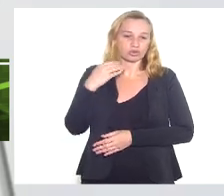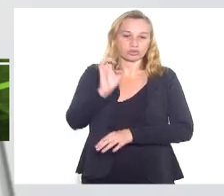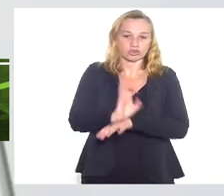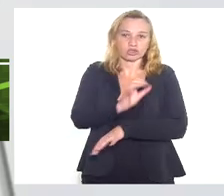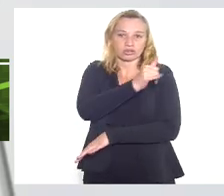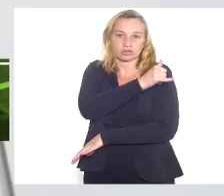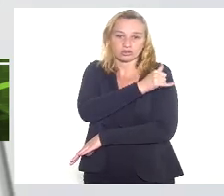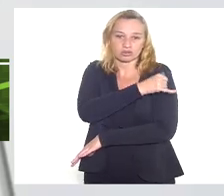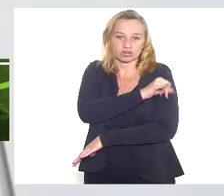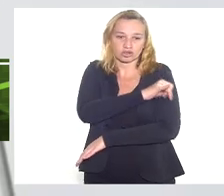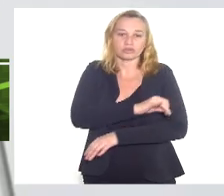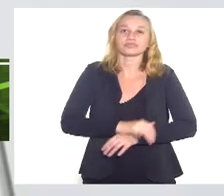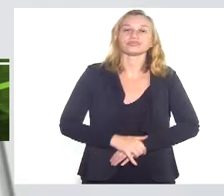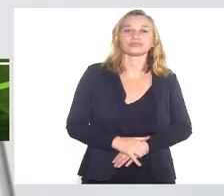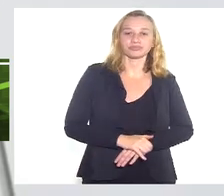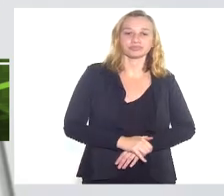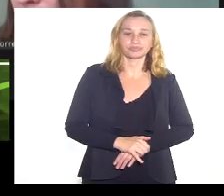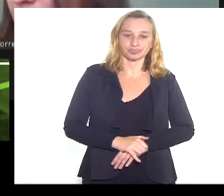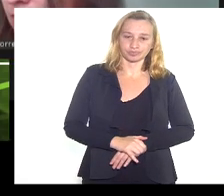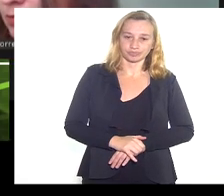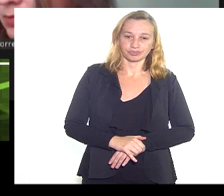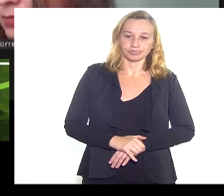de Janeiro.